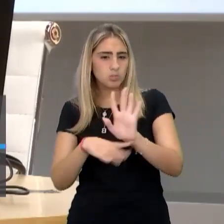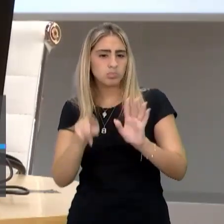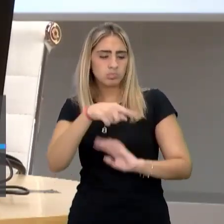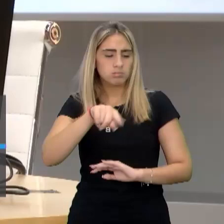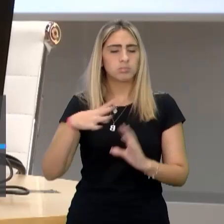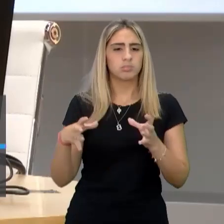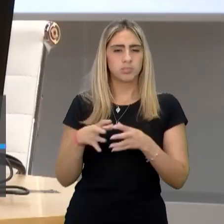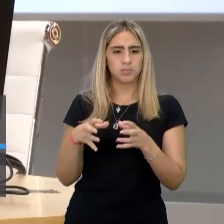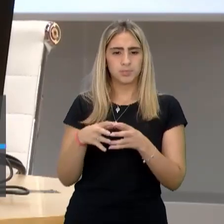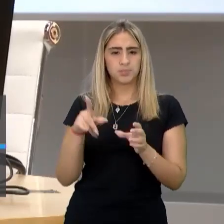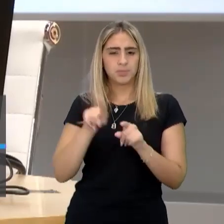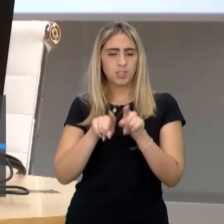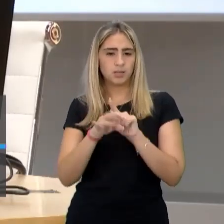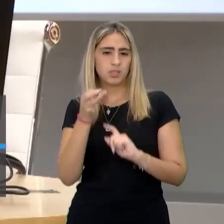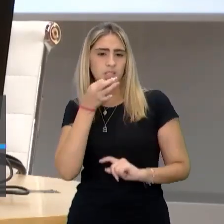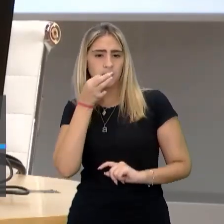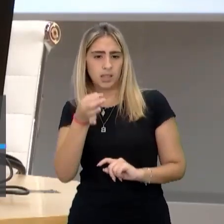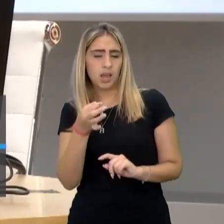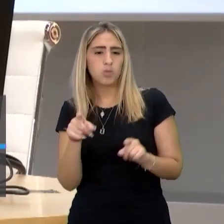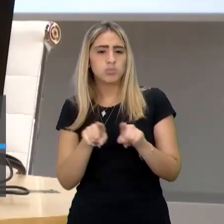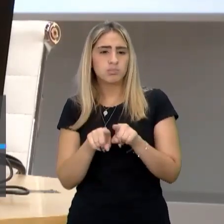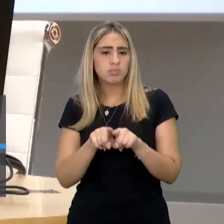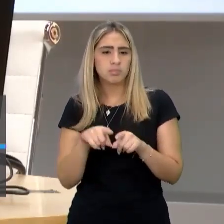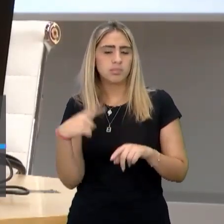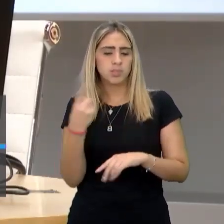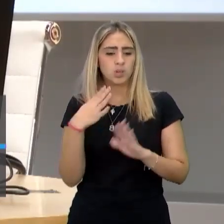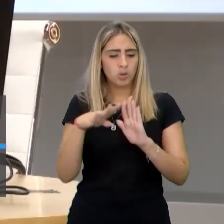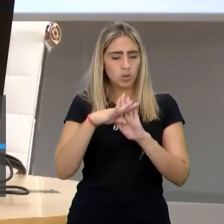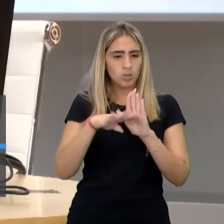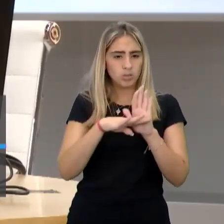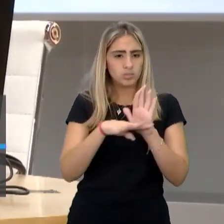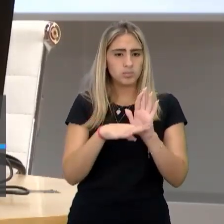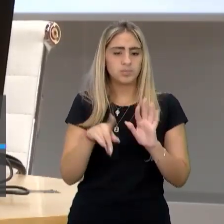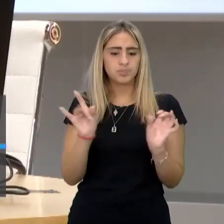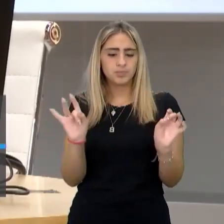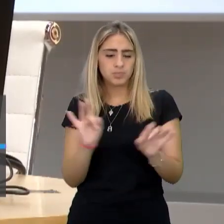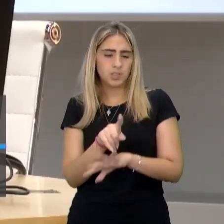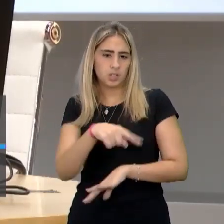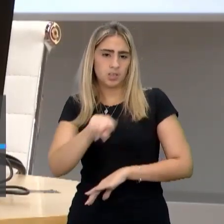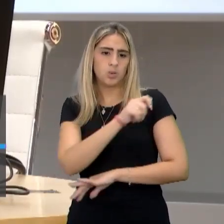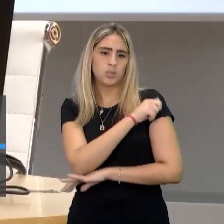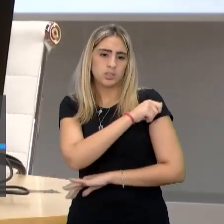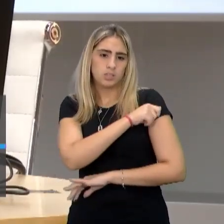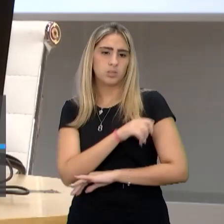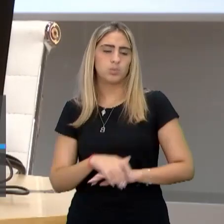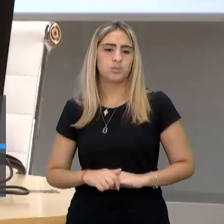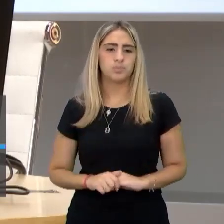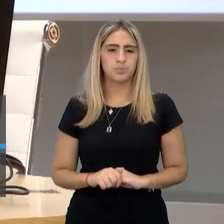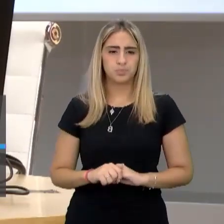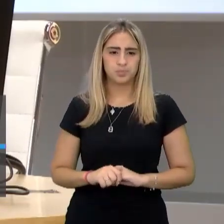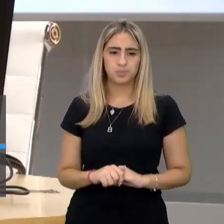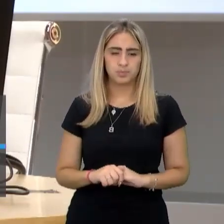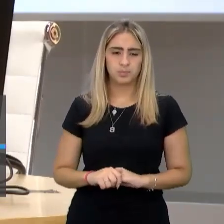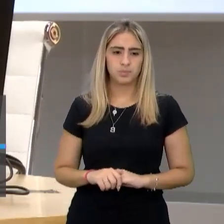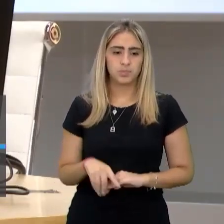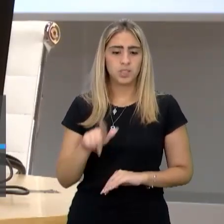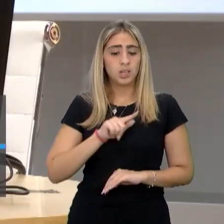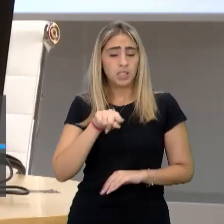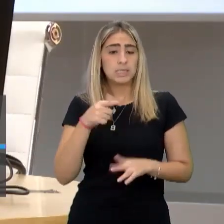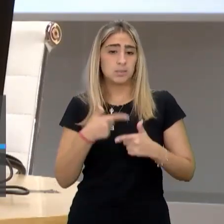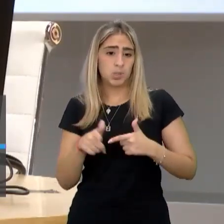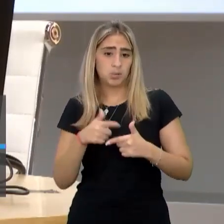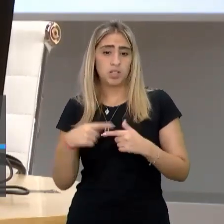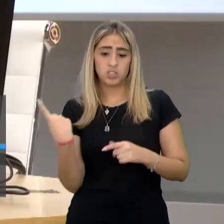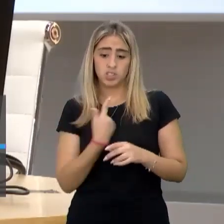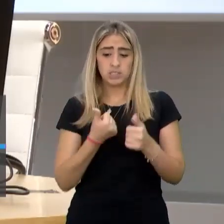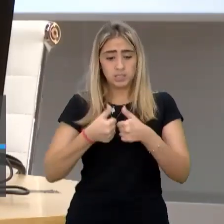vão pensar também nos critérios que vai ser colocados para selecionar esses estudantes. Certo? Supondo que a gente tem esse problema. Então, a gente